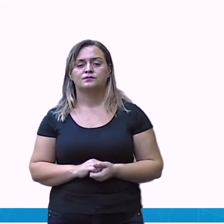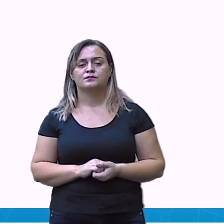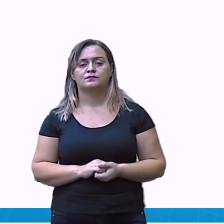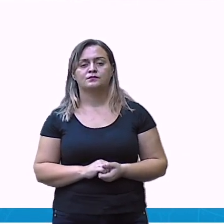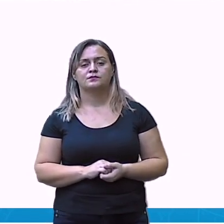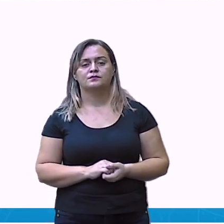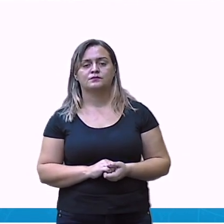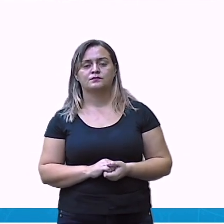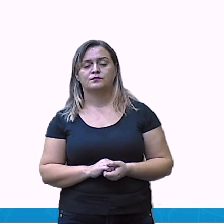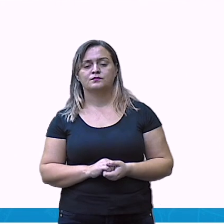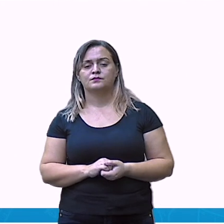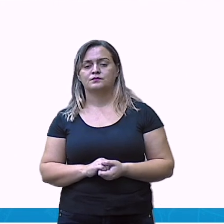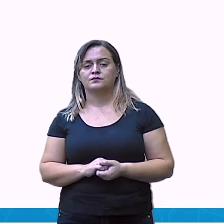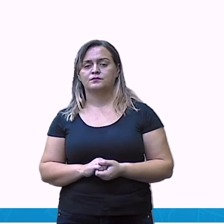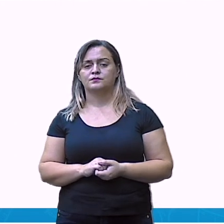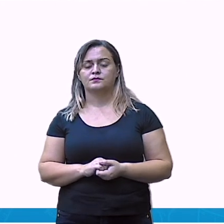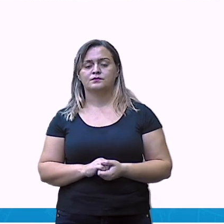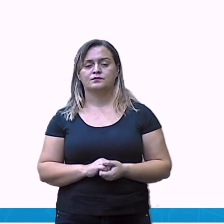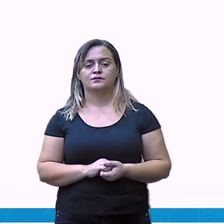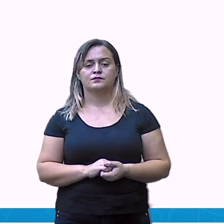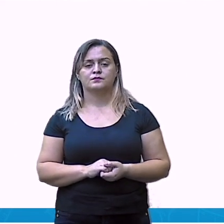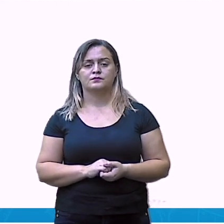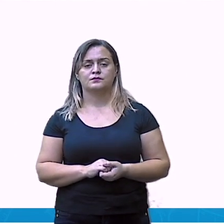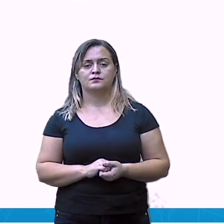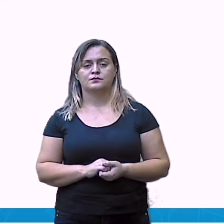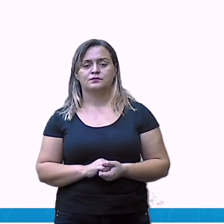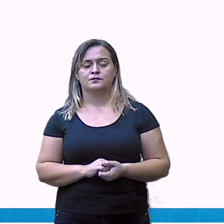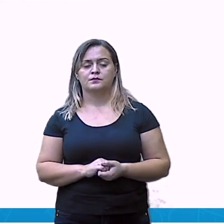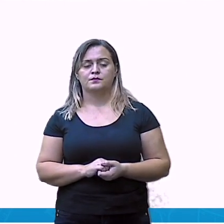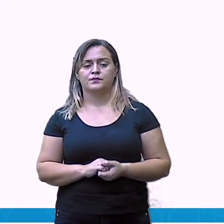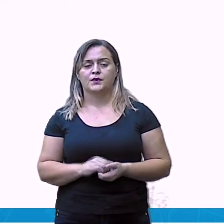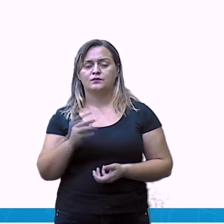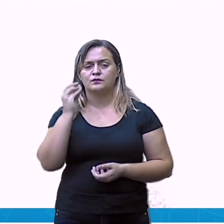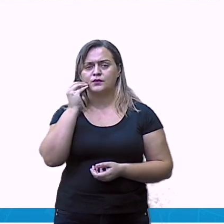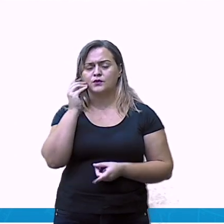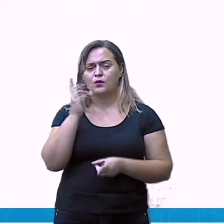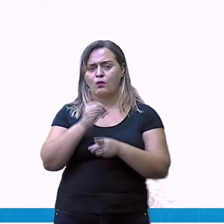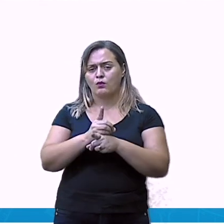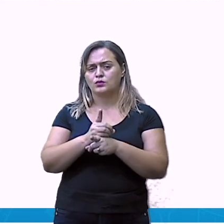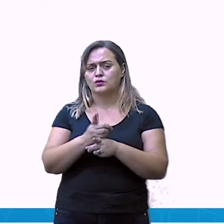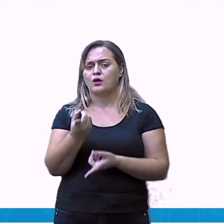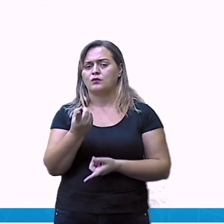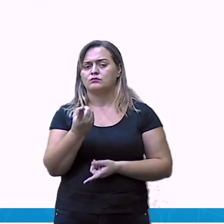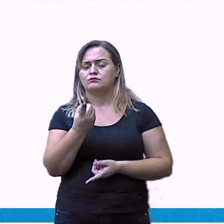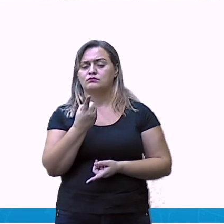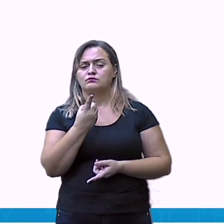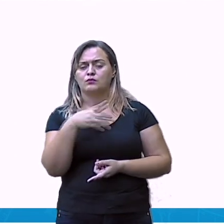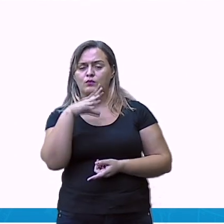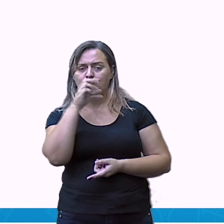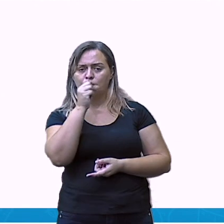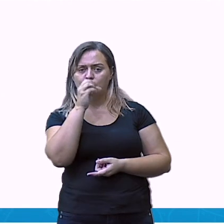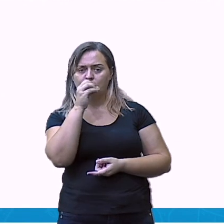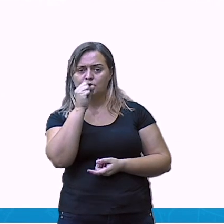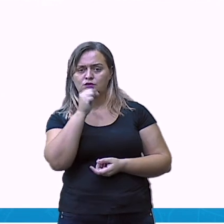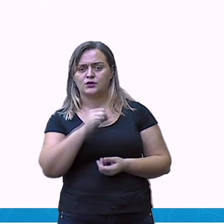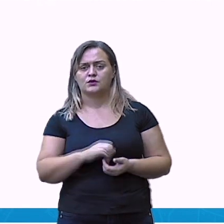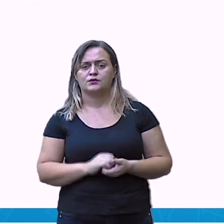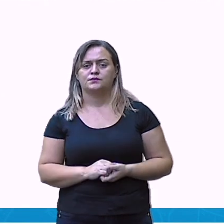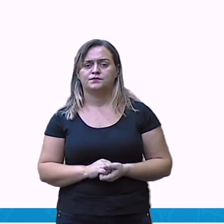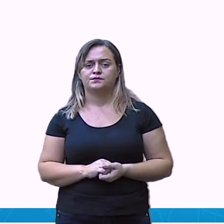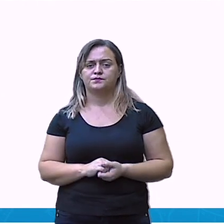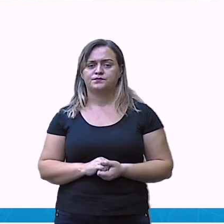aqui, representar. Tem um amarelo ali, então vamos colocar esse vermelho mais escuro do que o anterior.